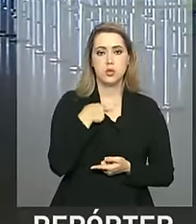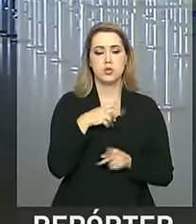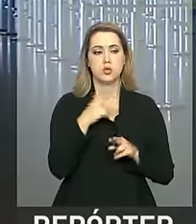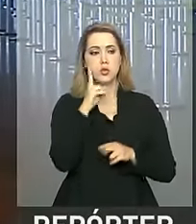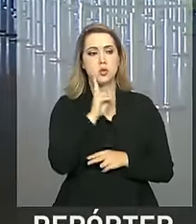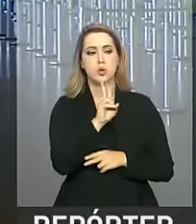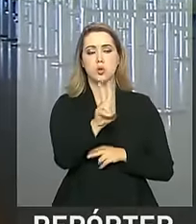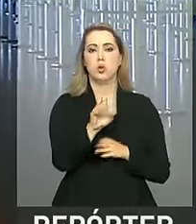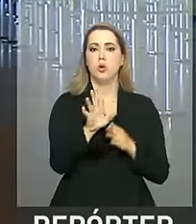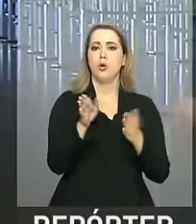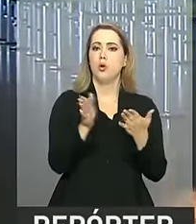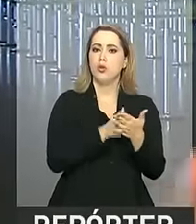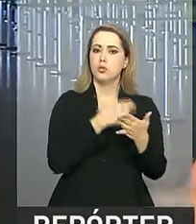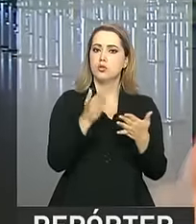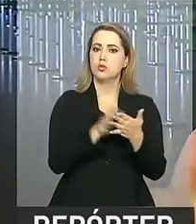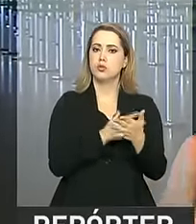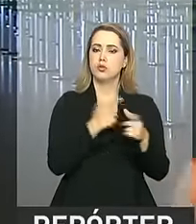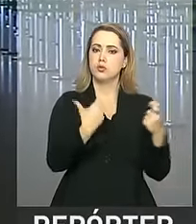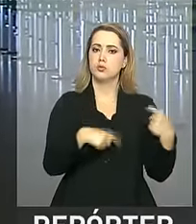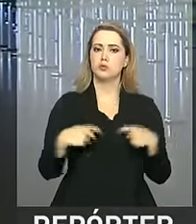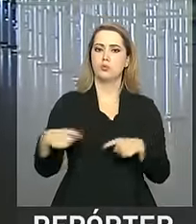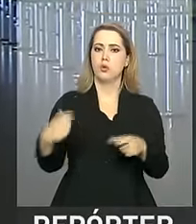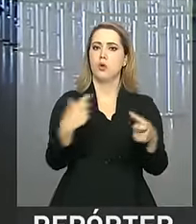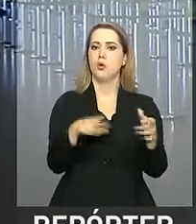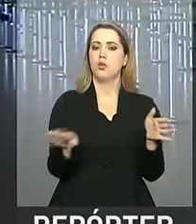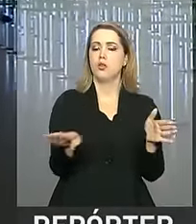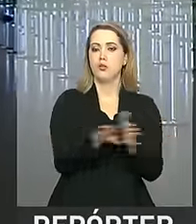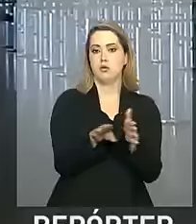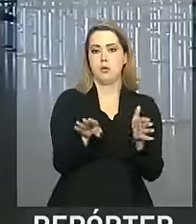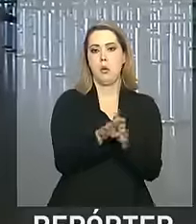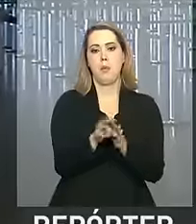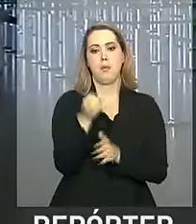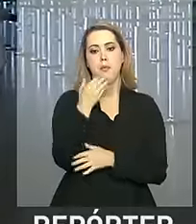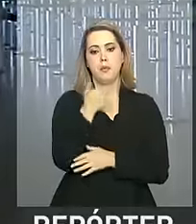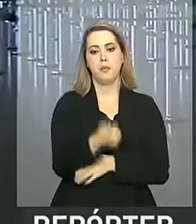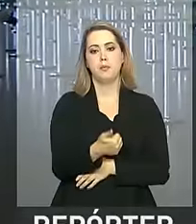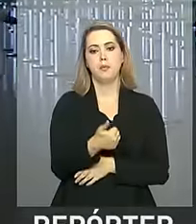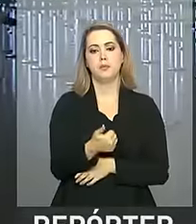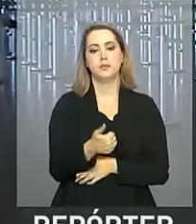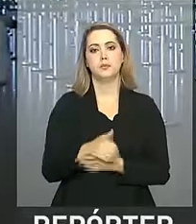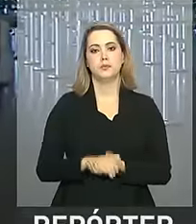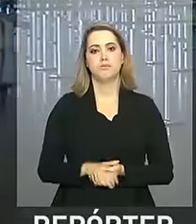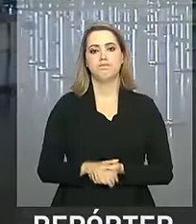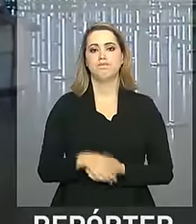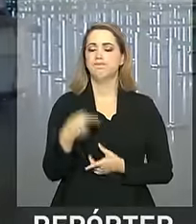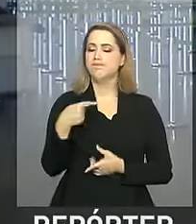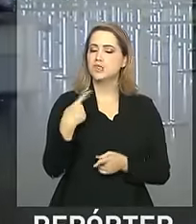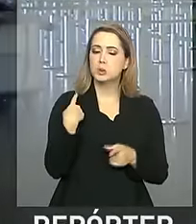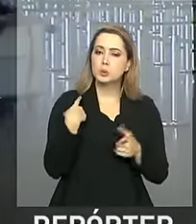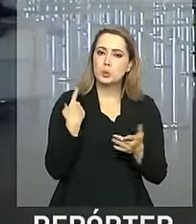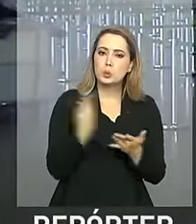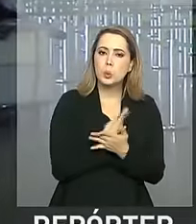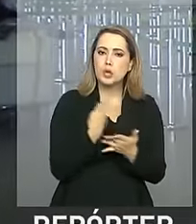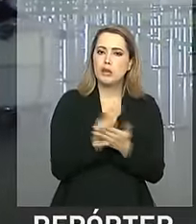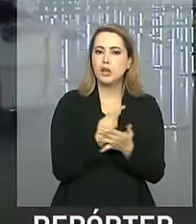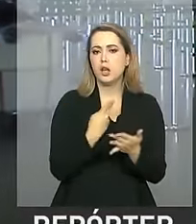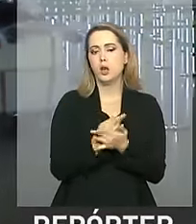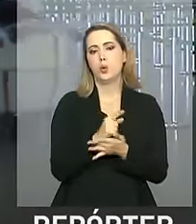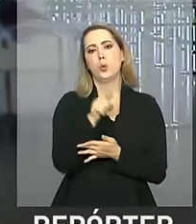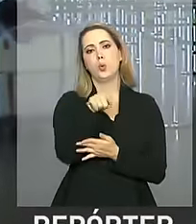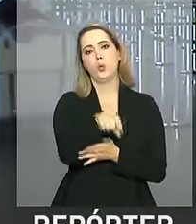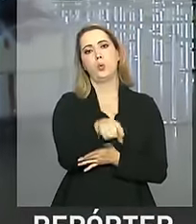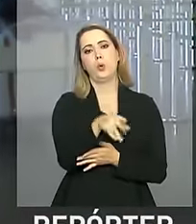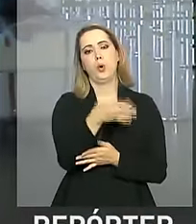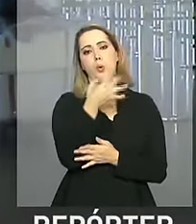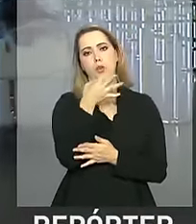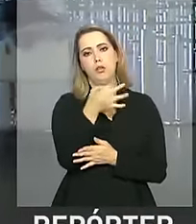é bom, a localização dos check-ins é também muito boa. O pecado dele, né, no meu ponto de vista,